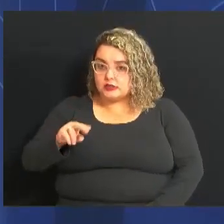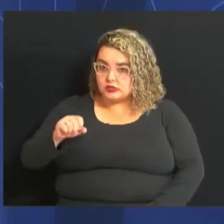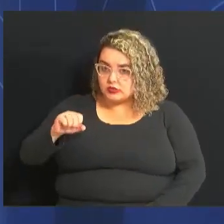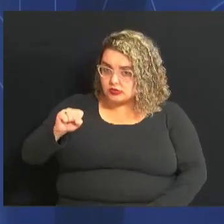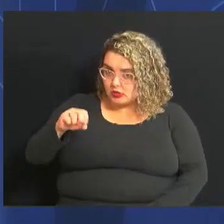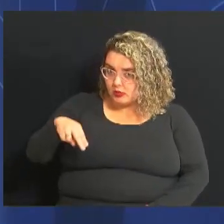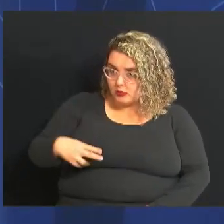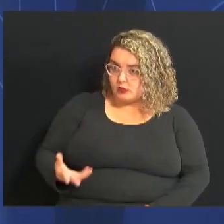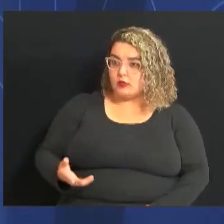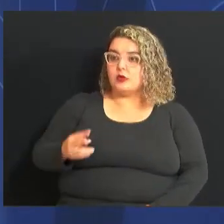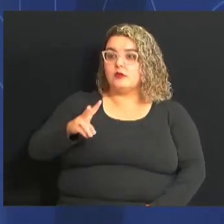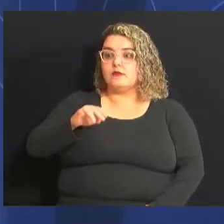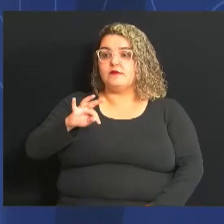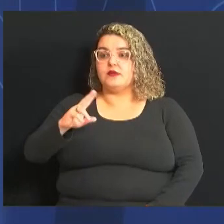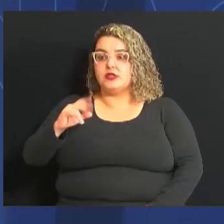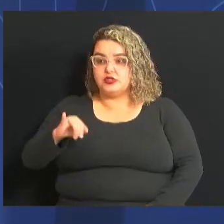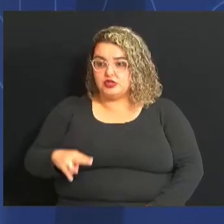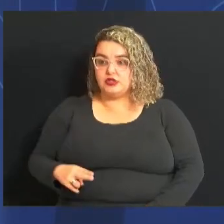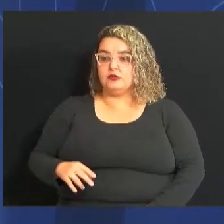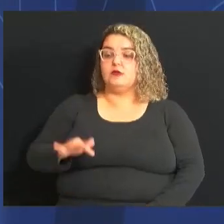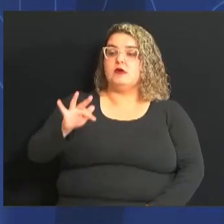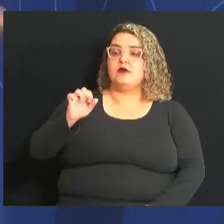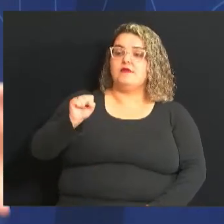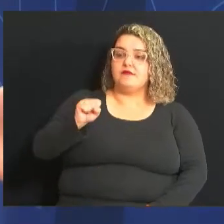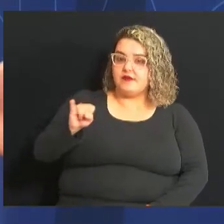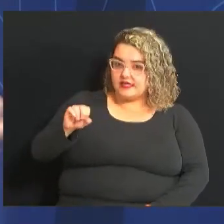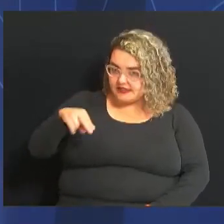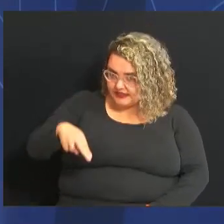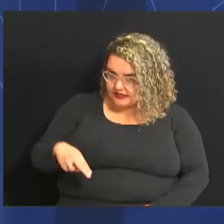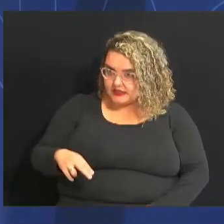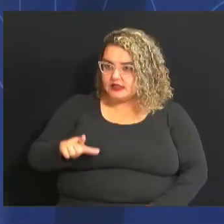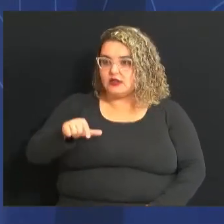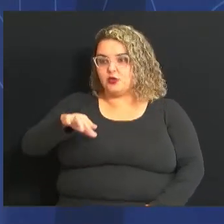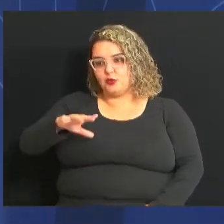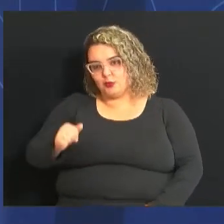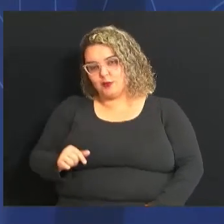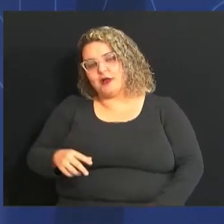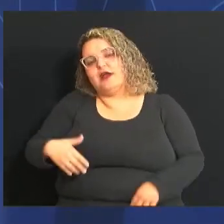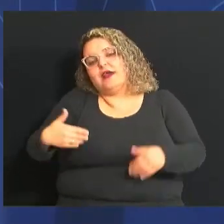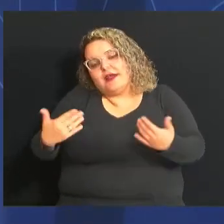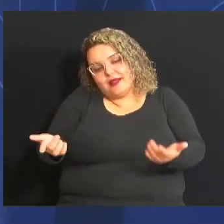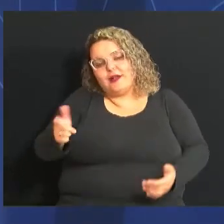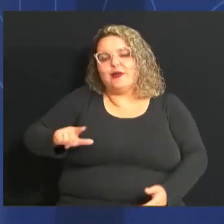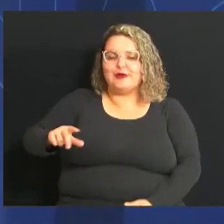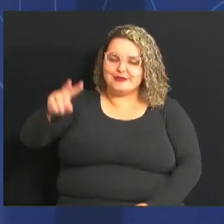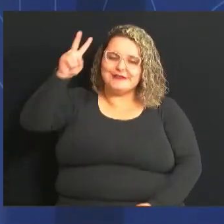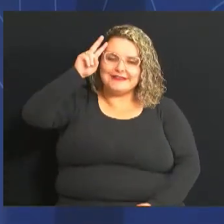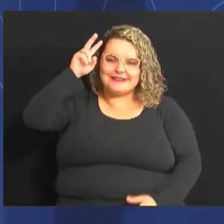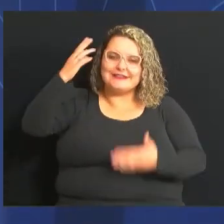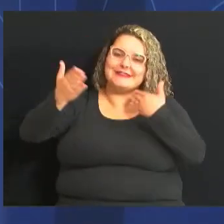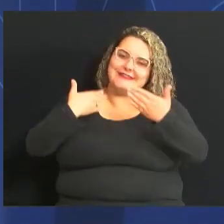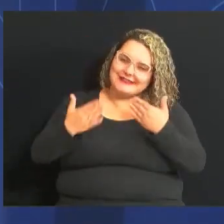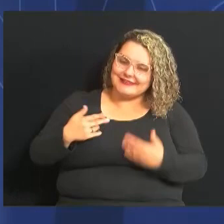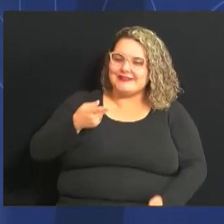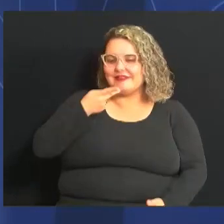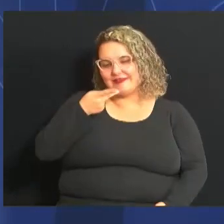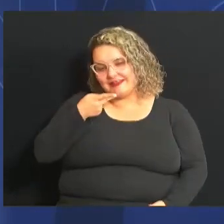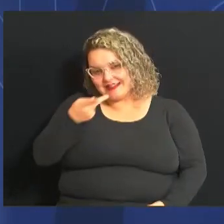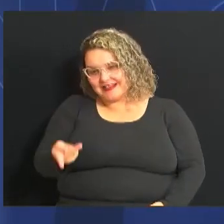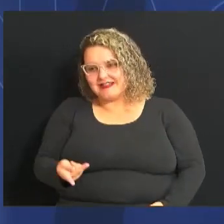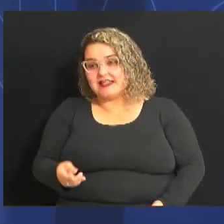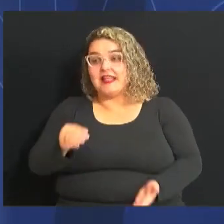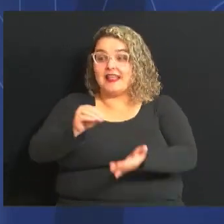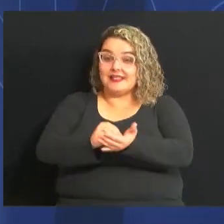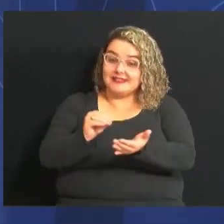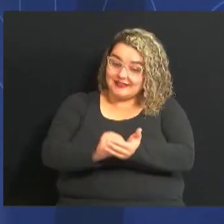mais à frente Fecim e o artilheiro Luca. E claro que na segunda-feira a gente conta este último capítulo